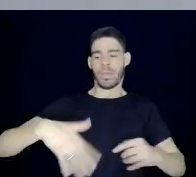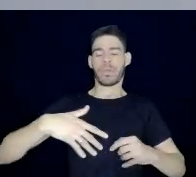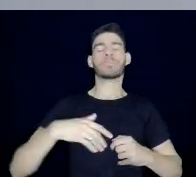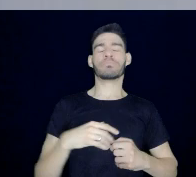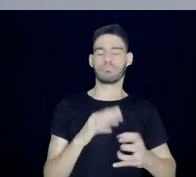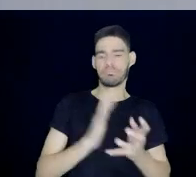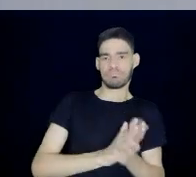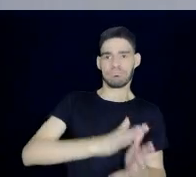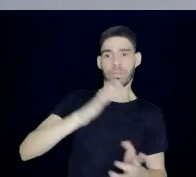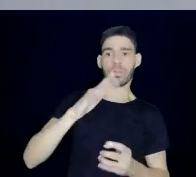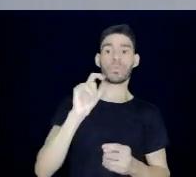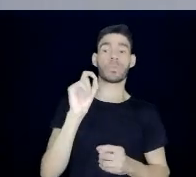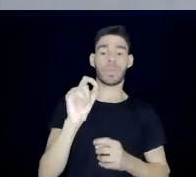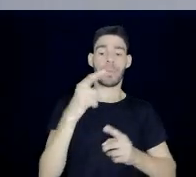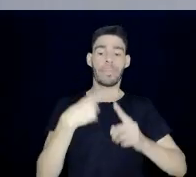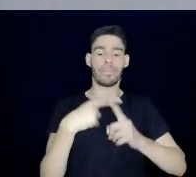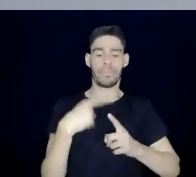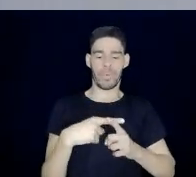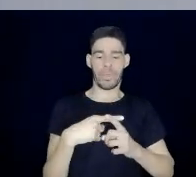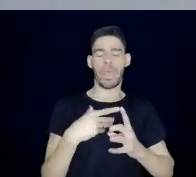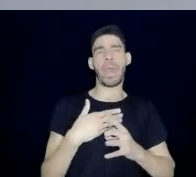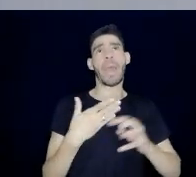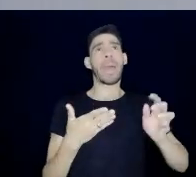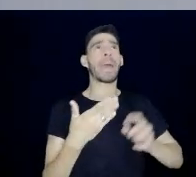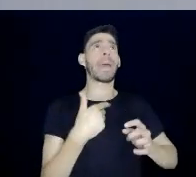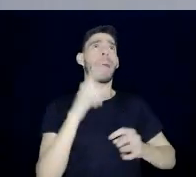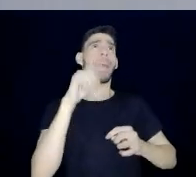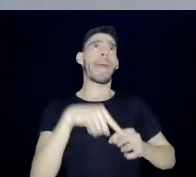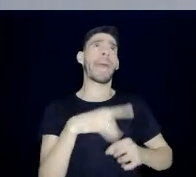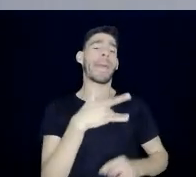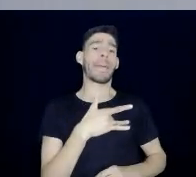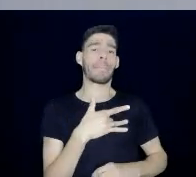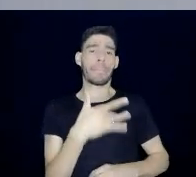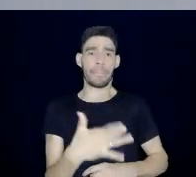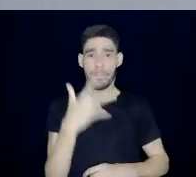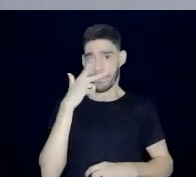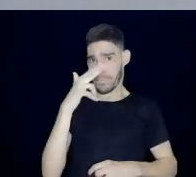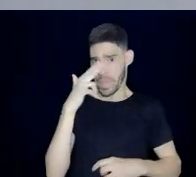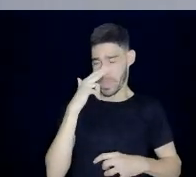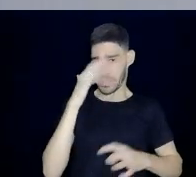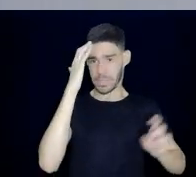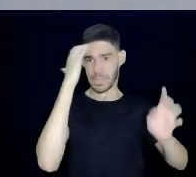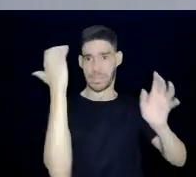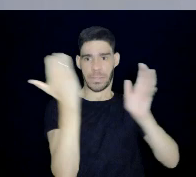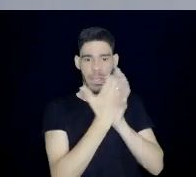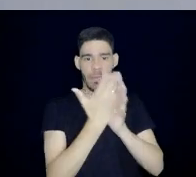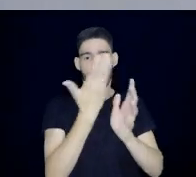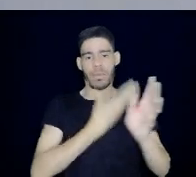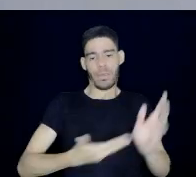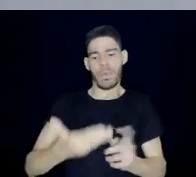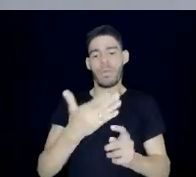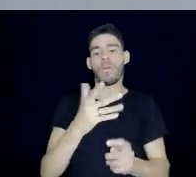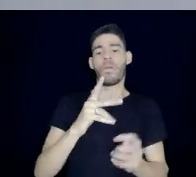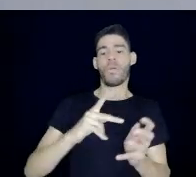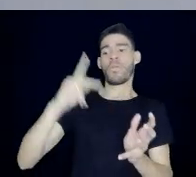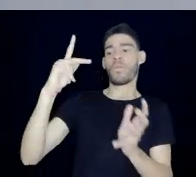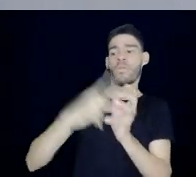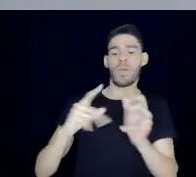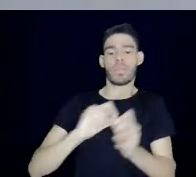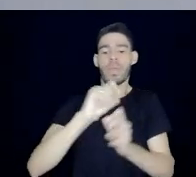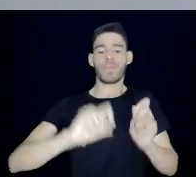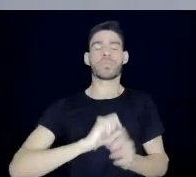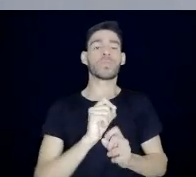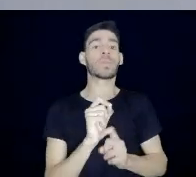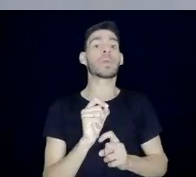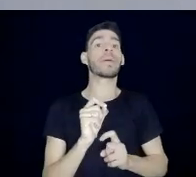grande de que, a pretexto de uma iniciativa de solidariedade e de respeito ao próximo, na verdade ali o que